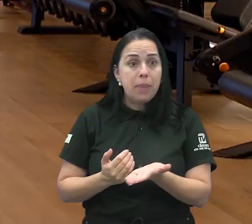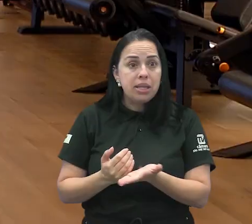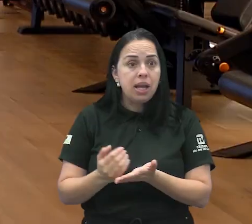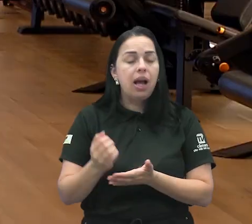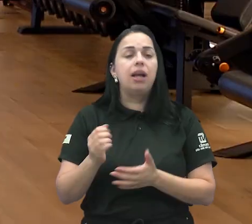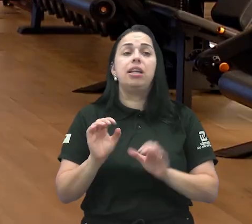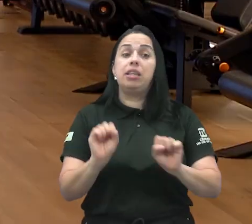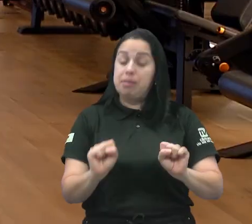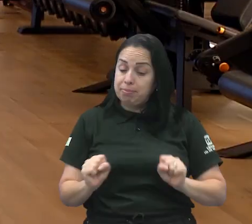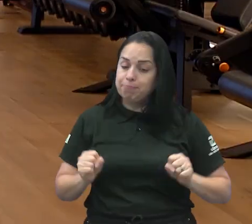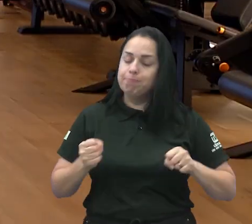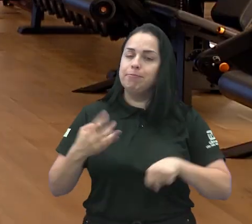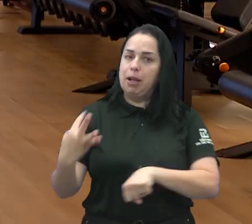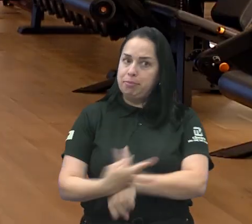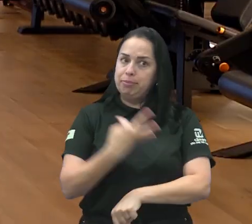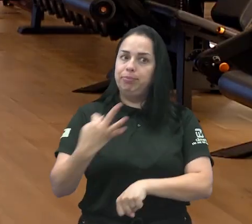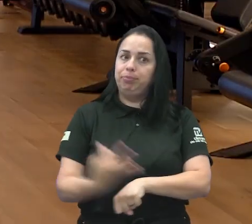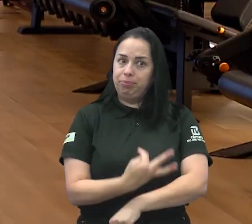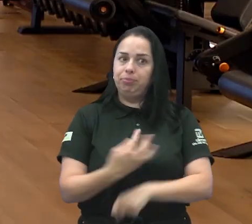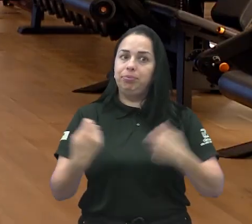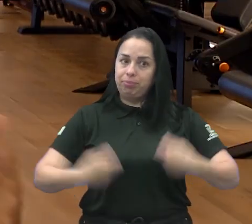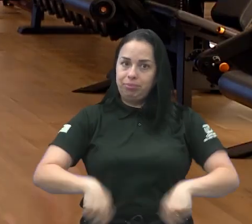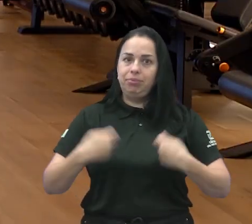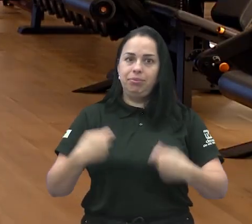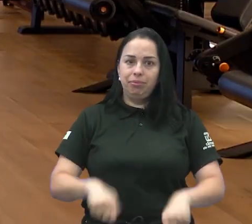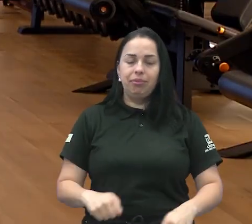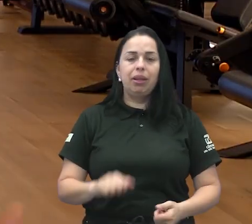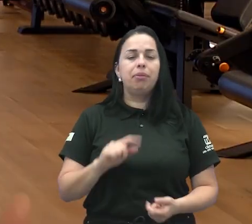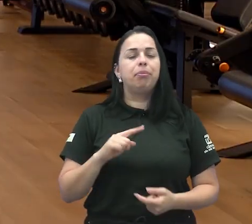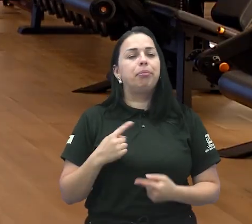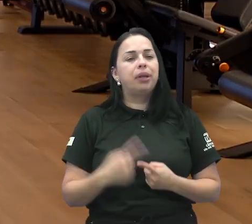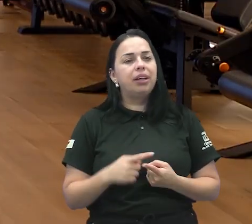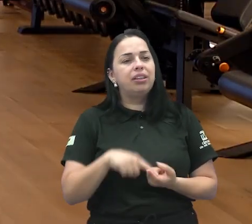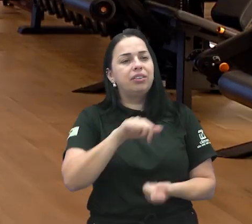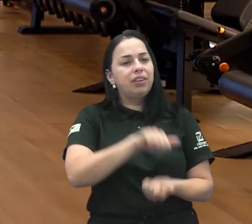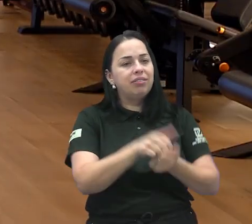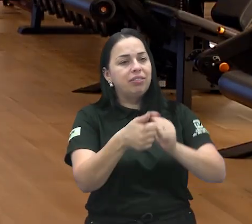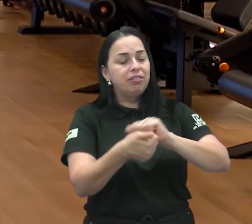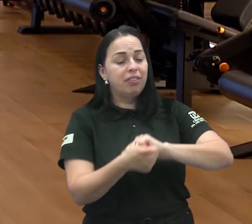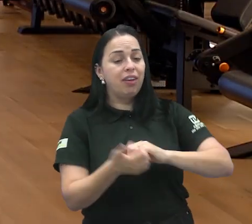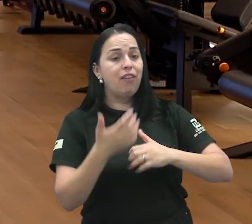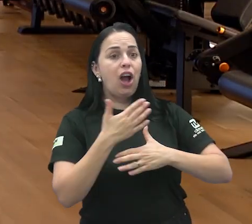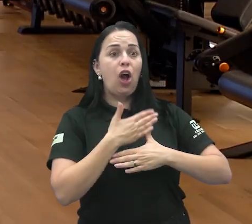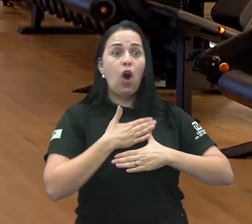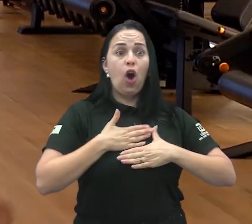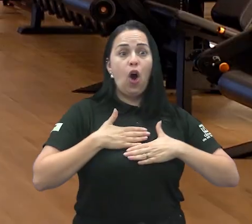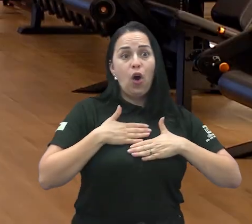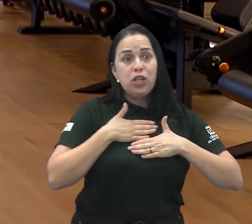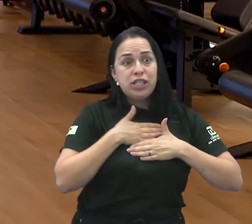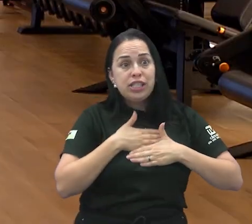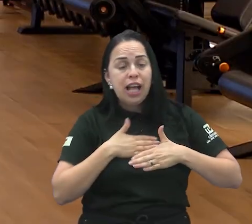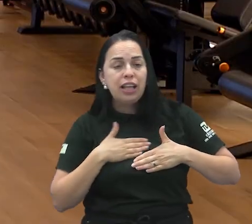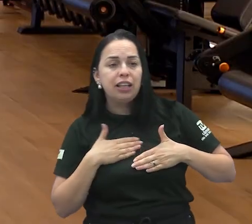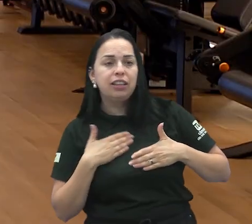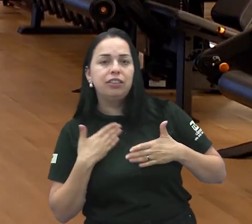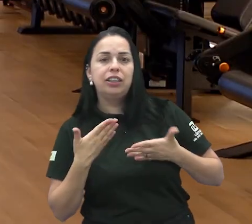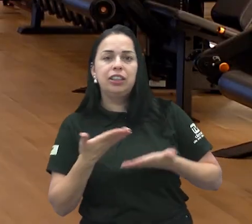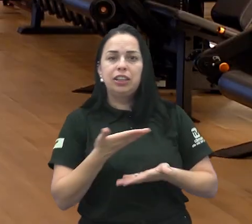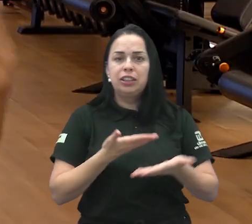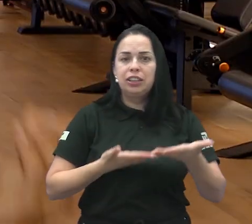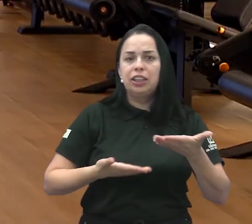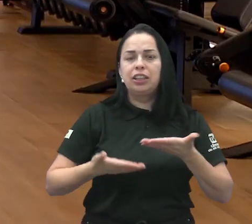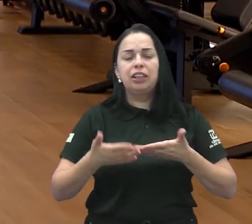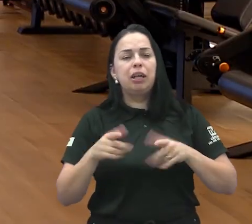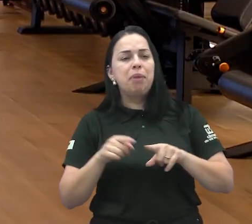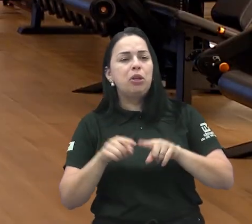iniciar e persistir. Porque conforme a gente vai se adaptando, a gente vai encontrando prazer, a gente vai gostando mais, se ambientando,